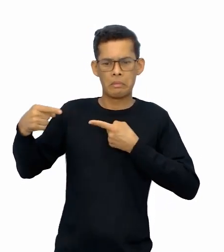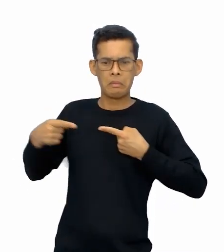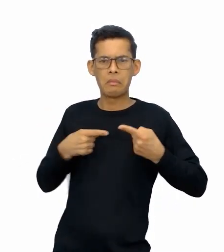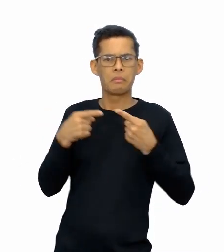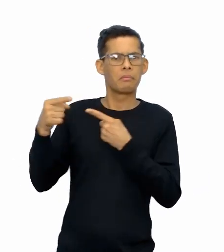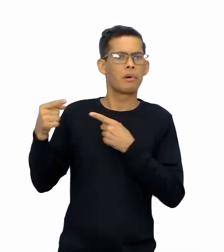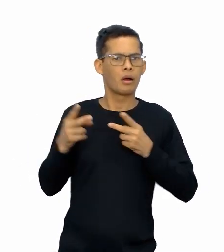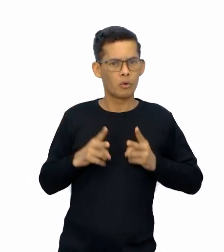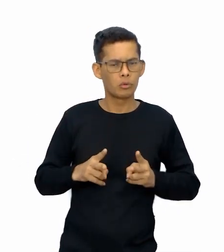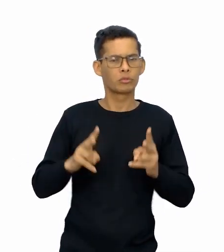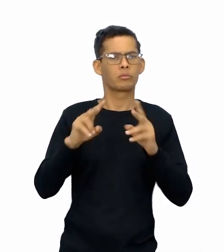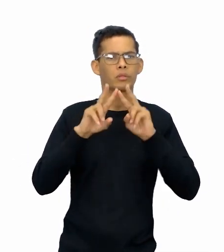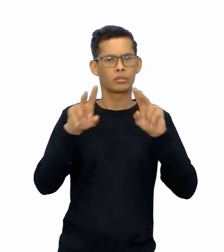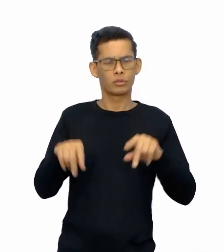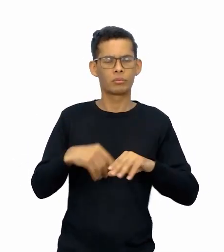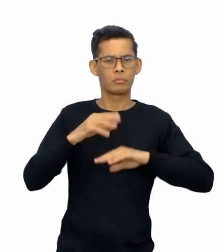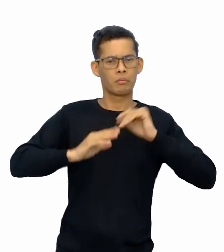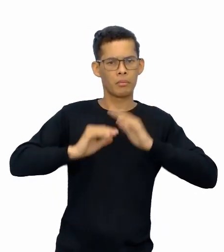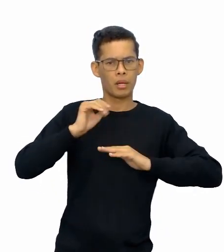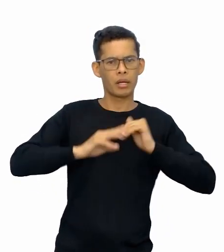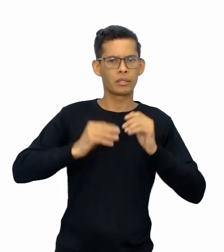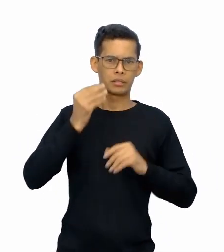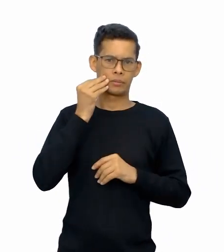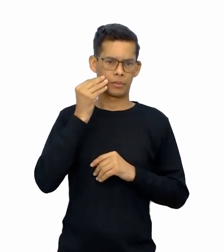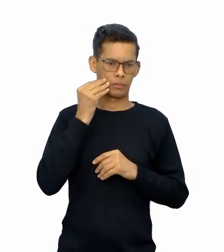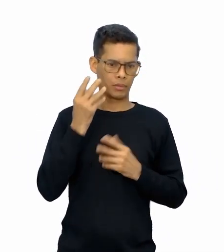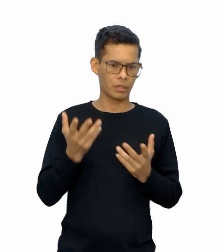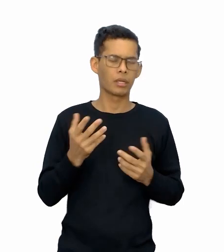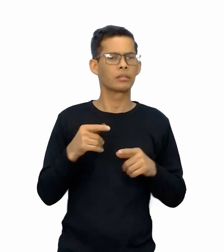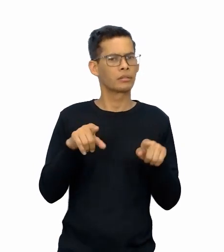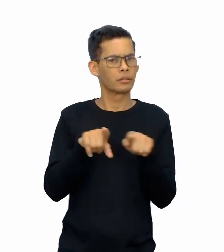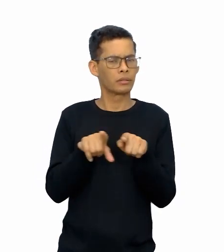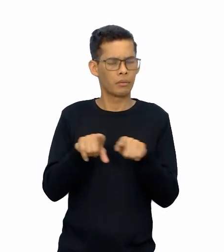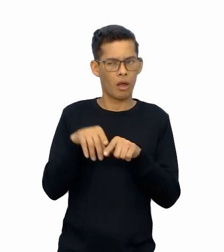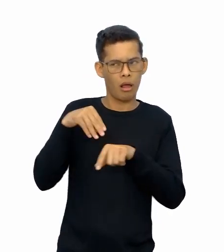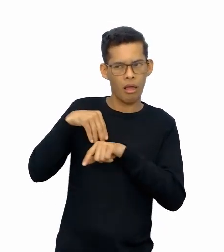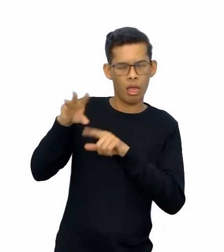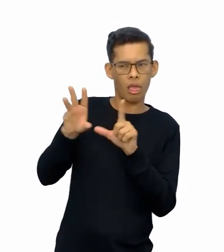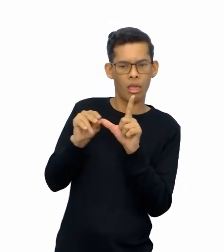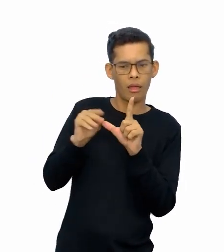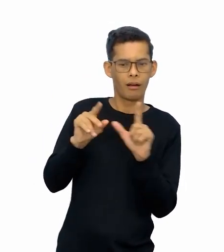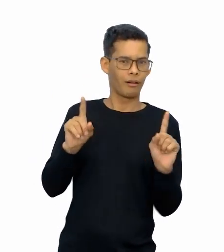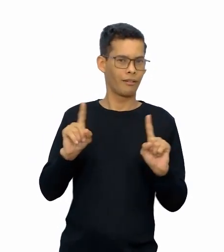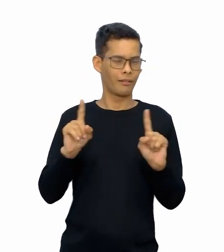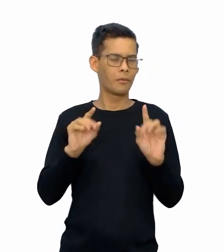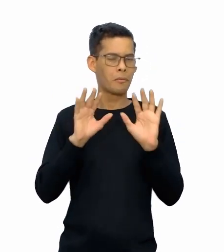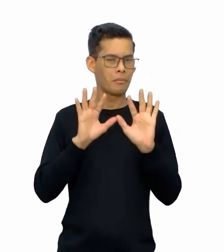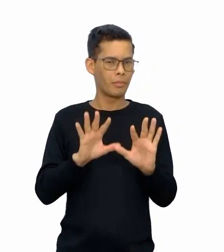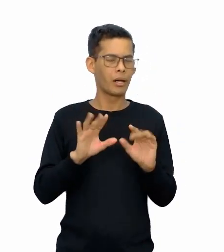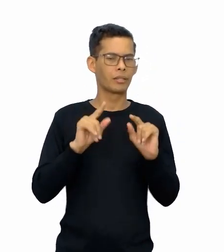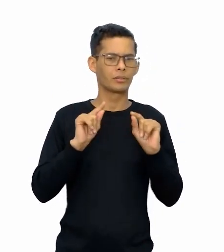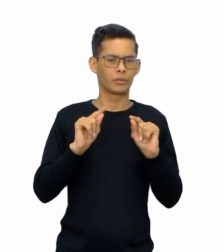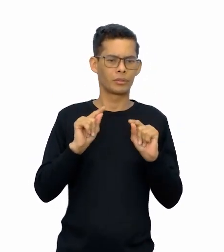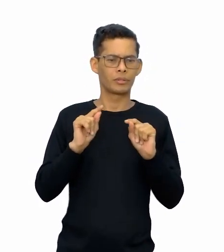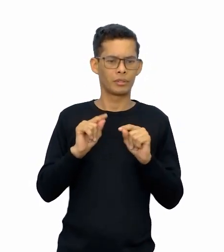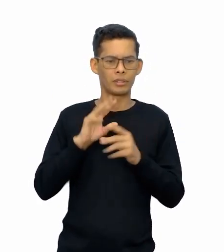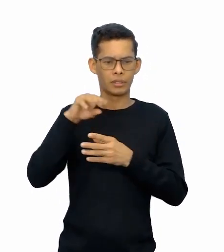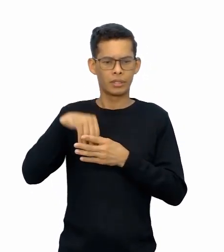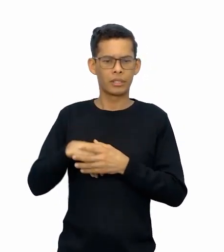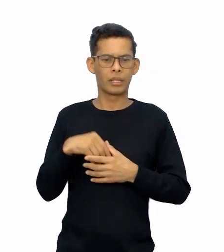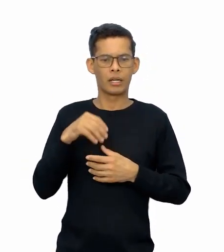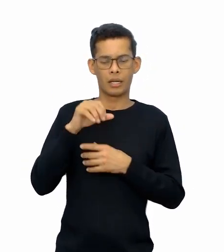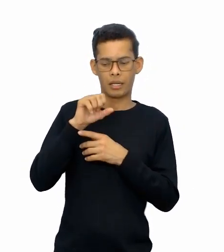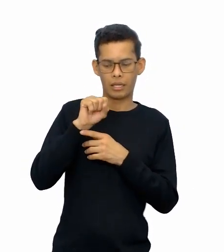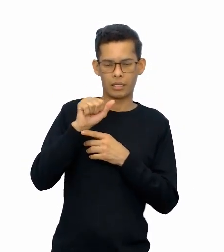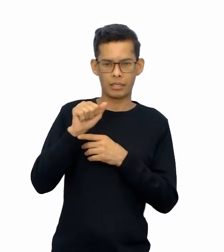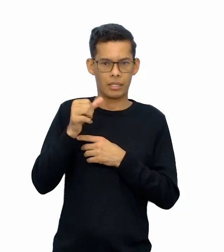sobre práticas experimentais. E, né, não quero dar spoiler, né, mas adiantando, que para SA6, né, nós